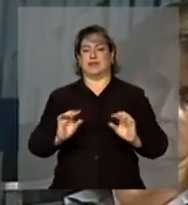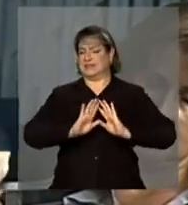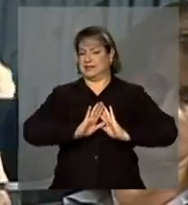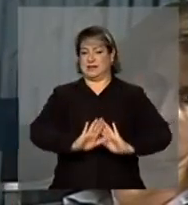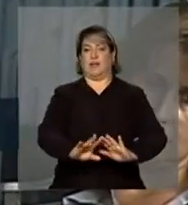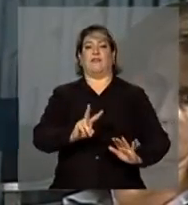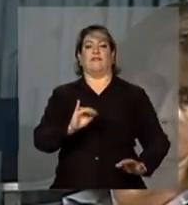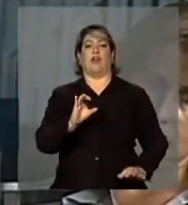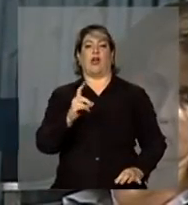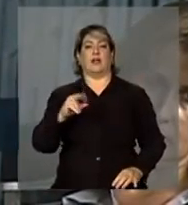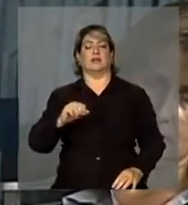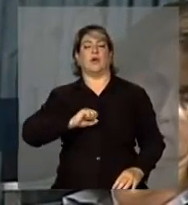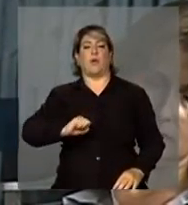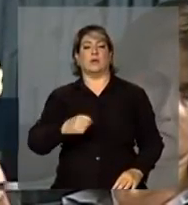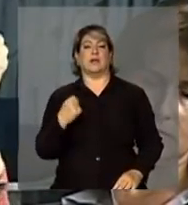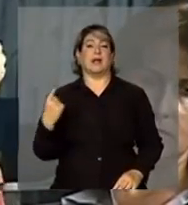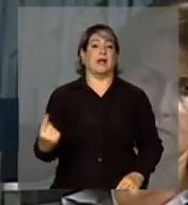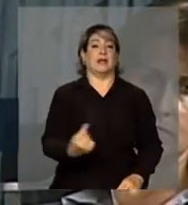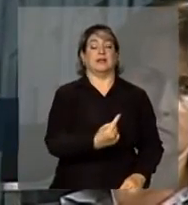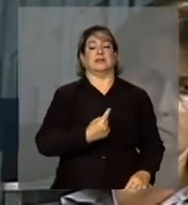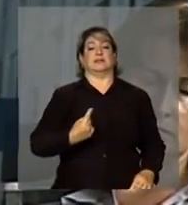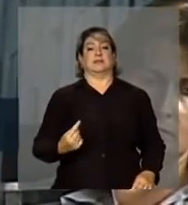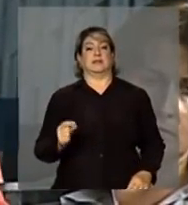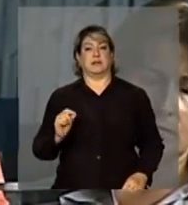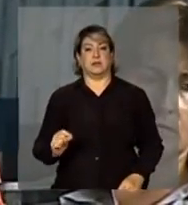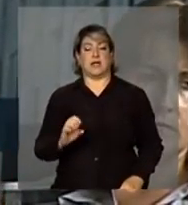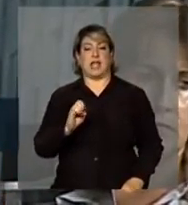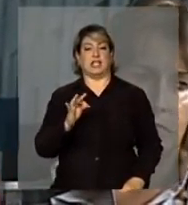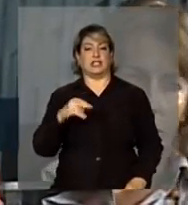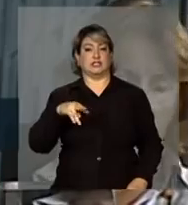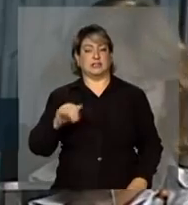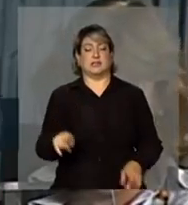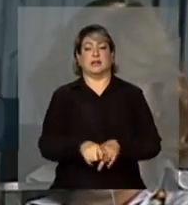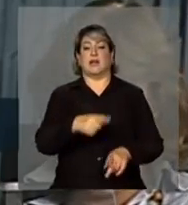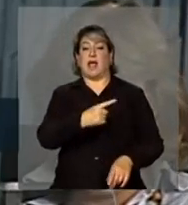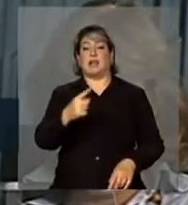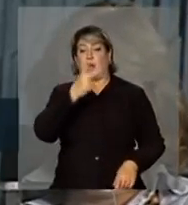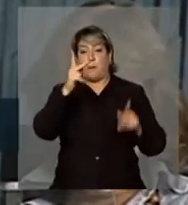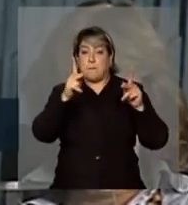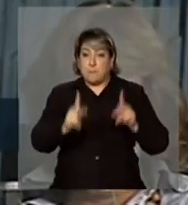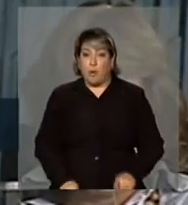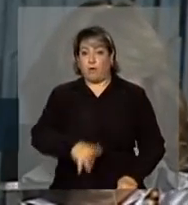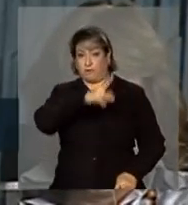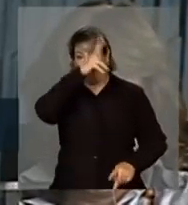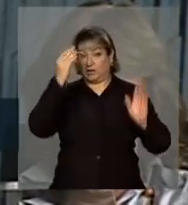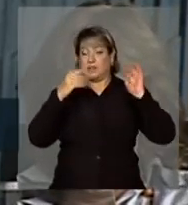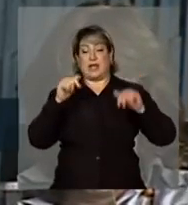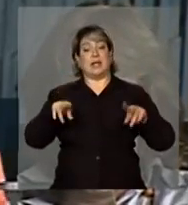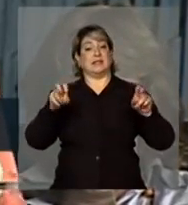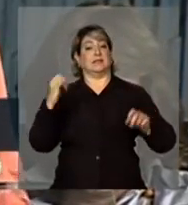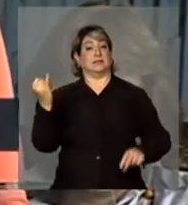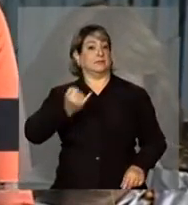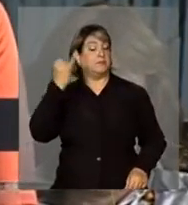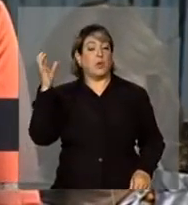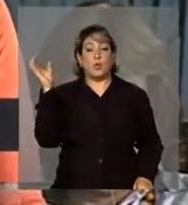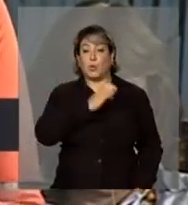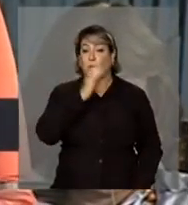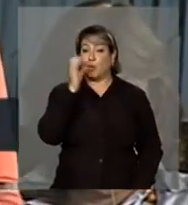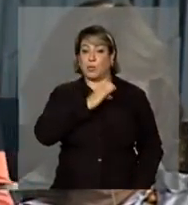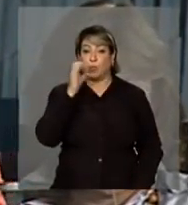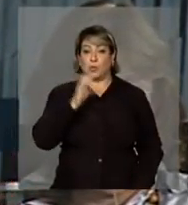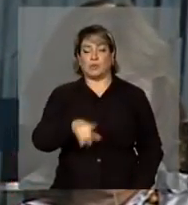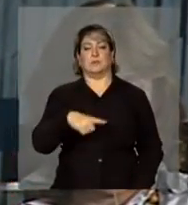violência contra cada etnia, contra cada povo indígena, é um tema de urgência,